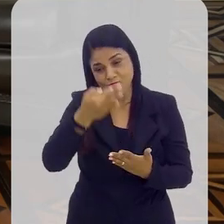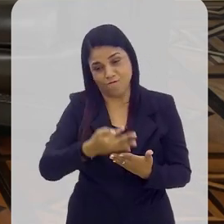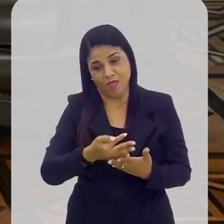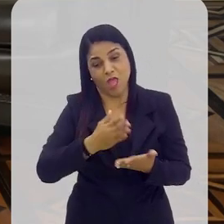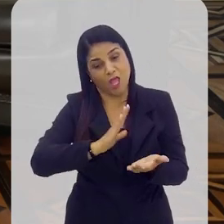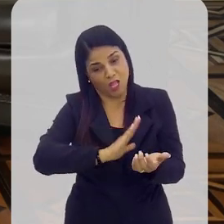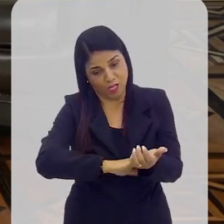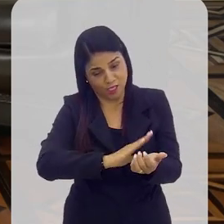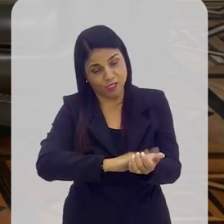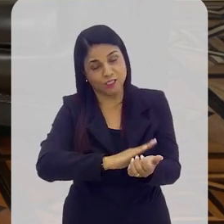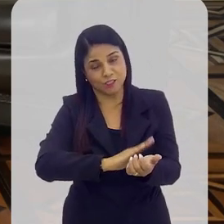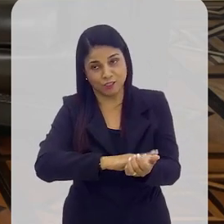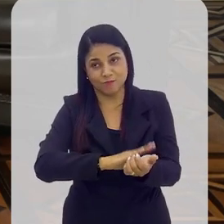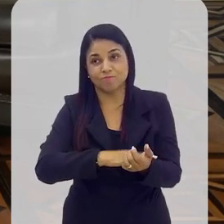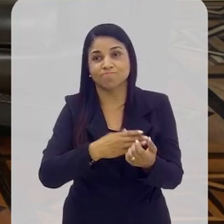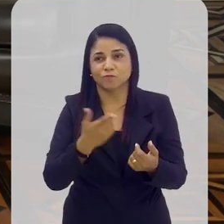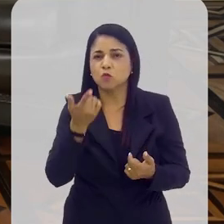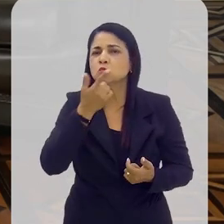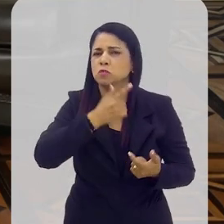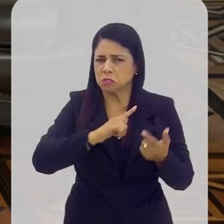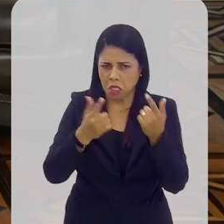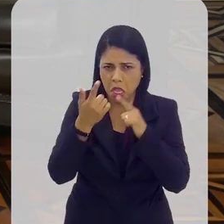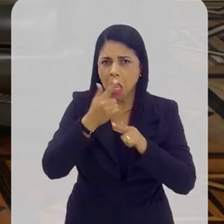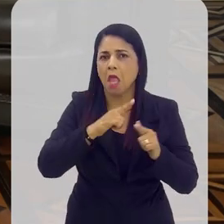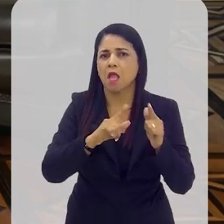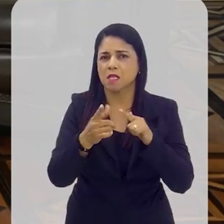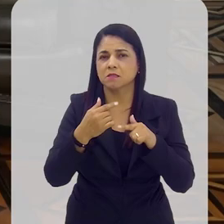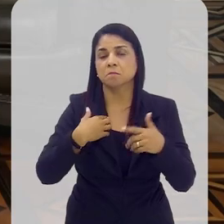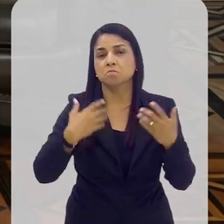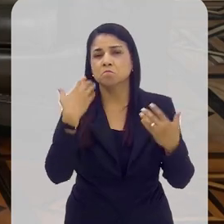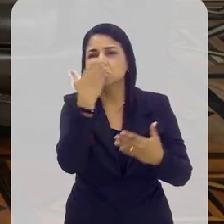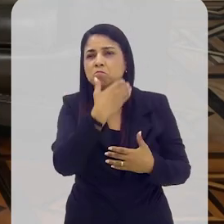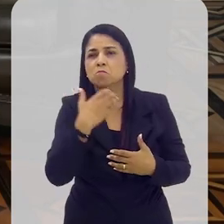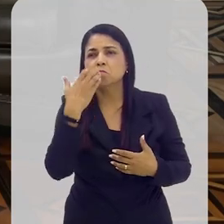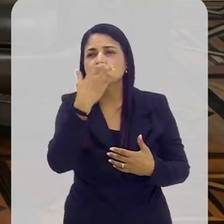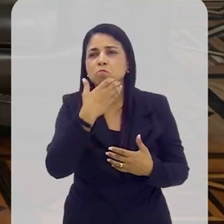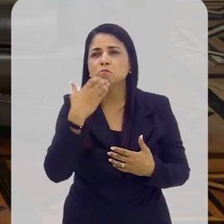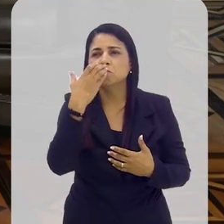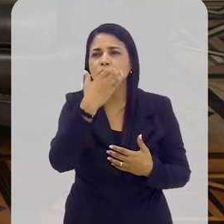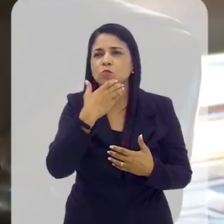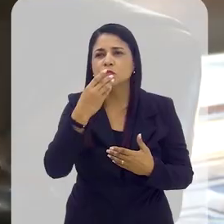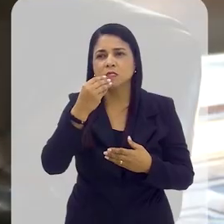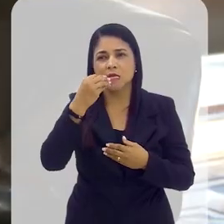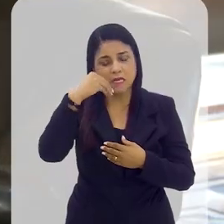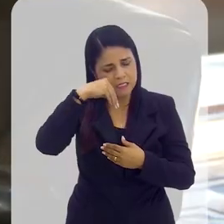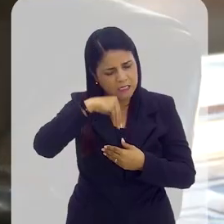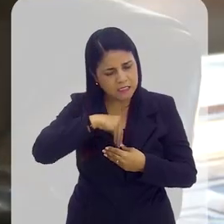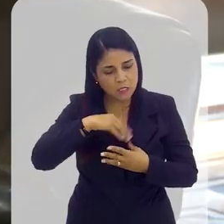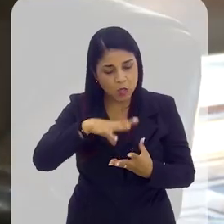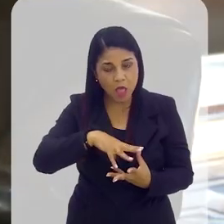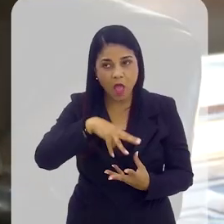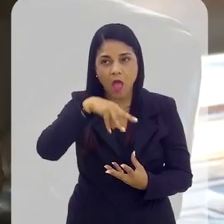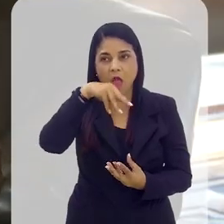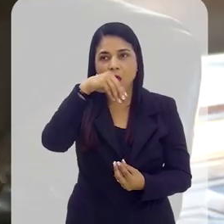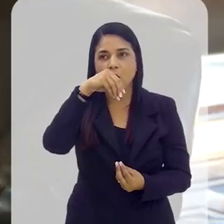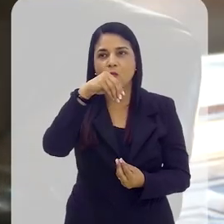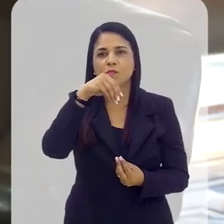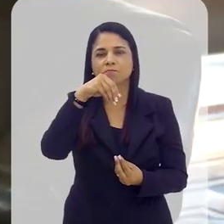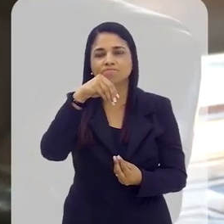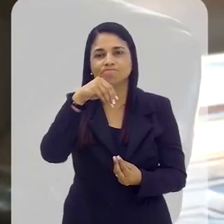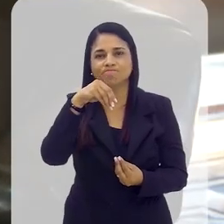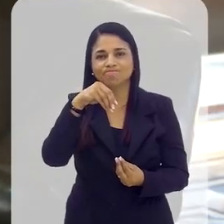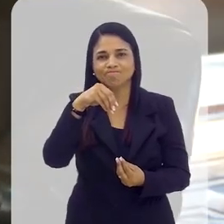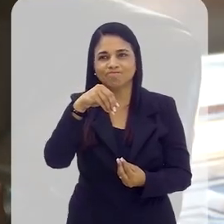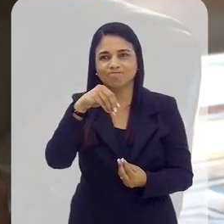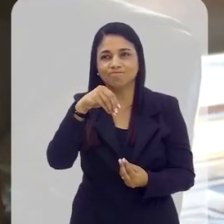fé, Joel. É, ritmo, né? A parte rítmica. E consegue mesmo. Consegue, porque a música, ela está entrelada dentro da gente, né? Todas as